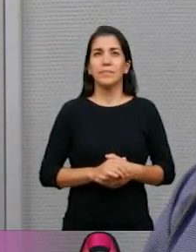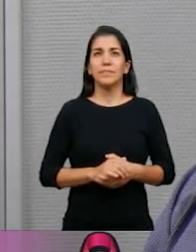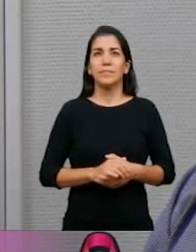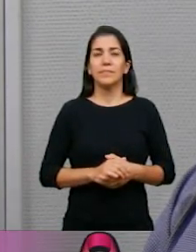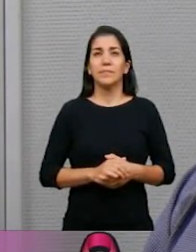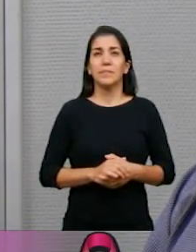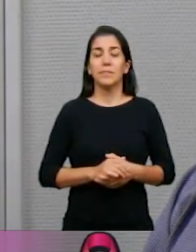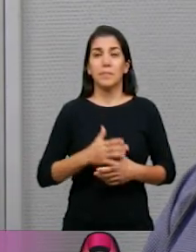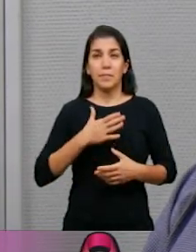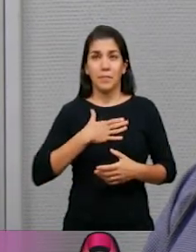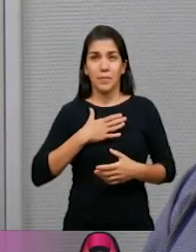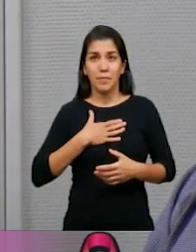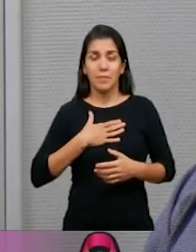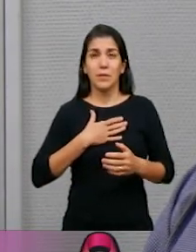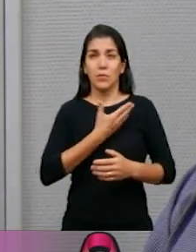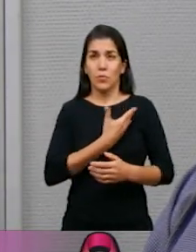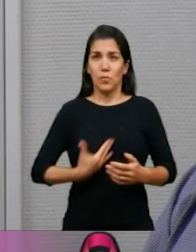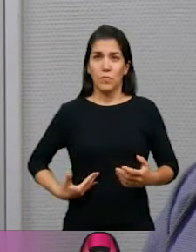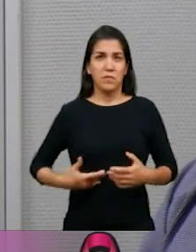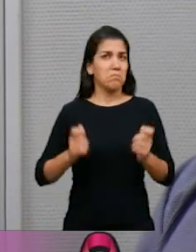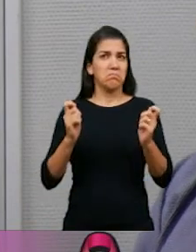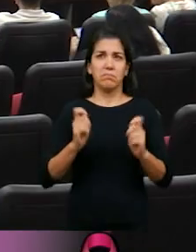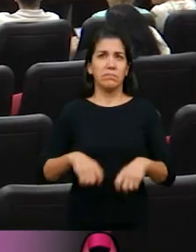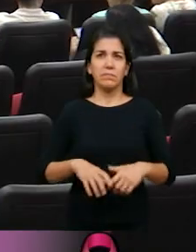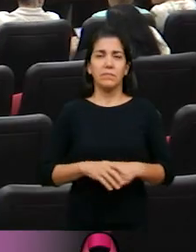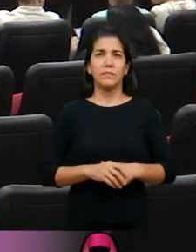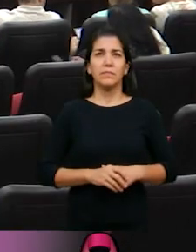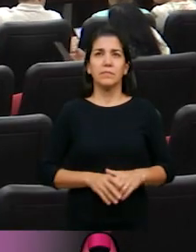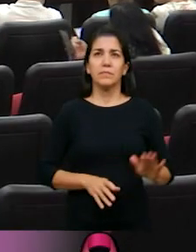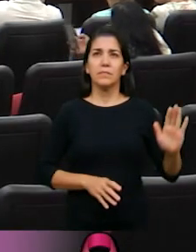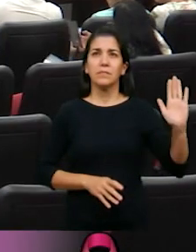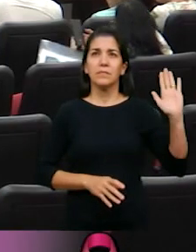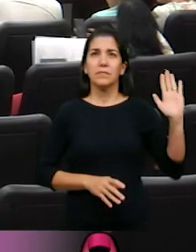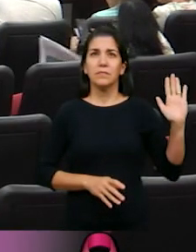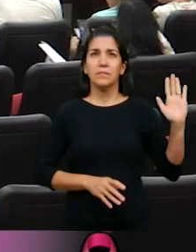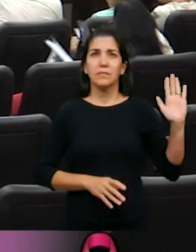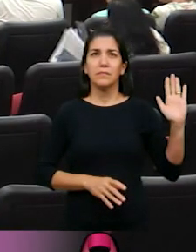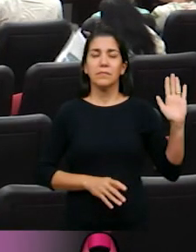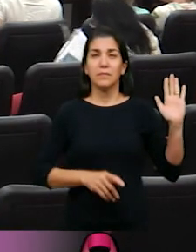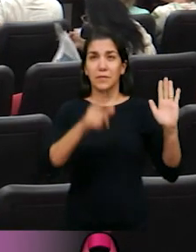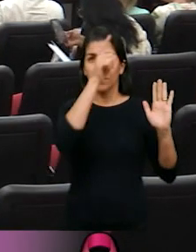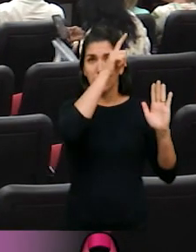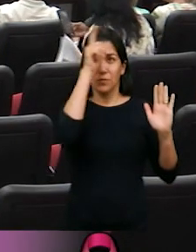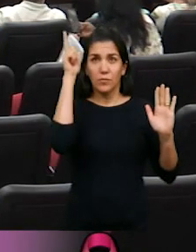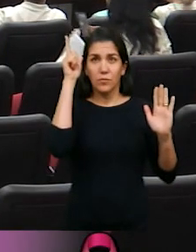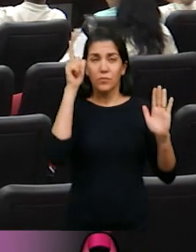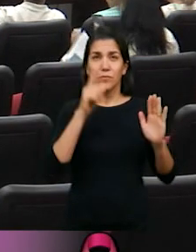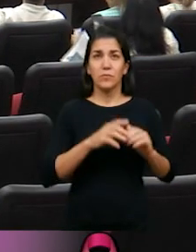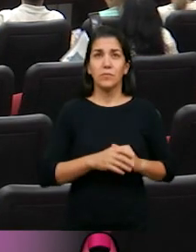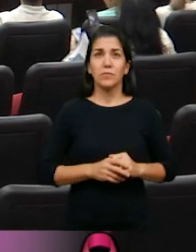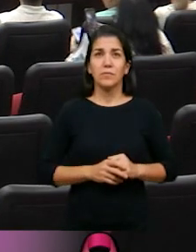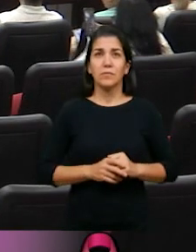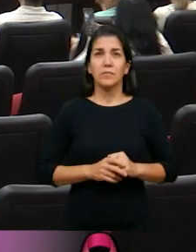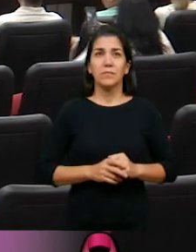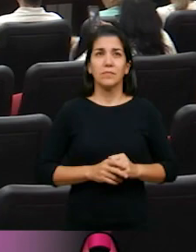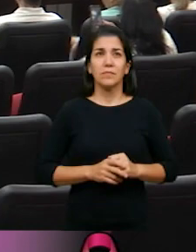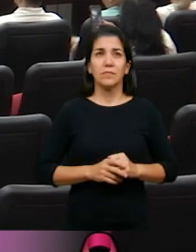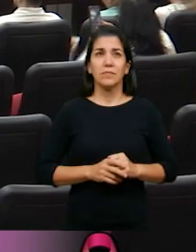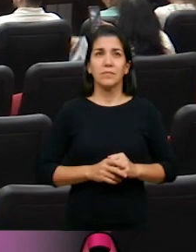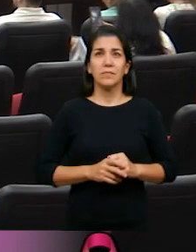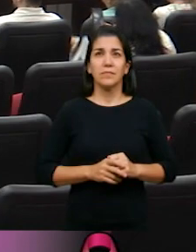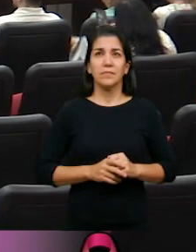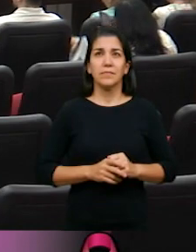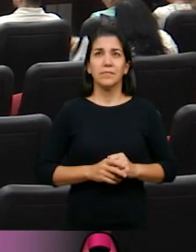Para mim, é um governo incompetente. Pela ordem, senhor presidente. Pela ordem, presidente. Eu falei primeiro, hein? Essa eu ganhei.